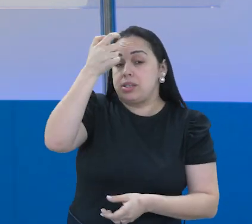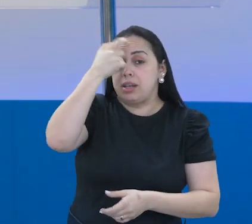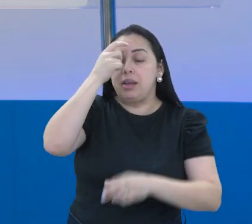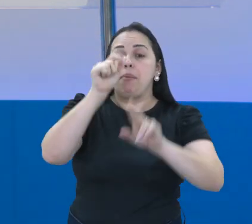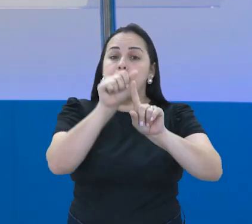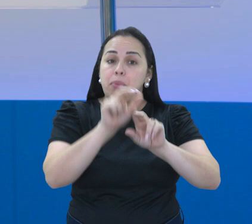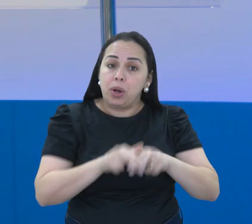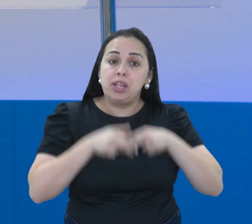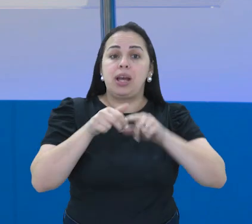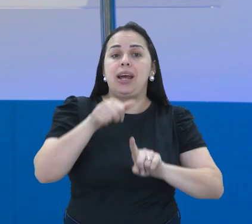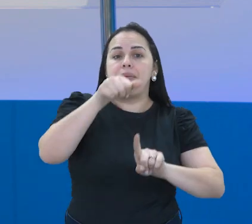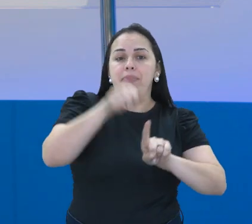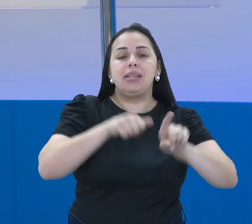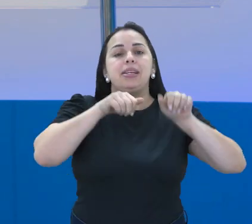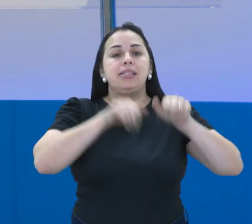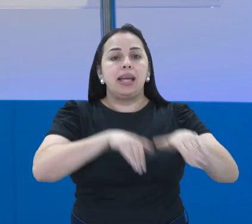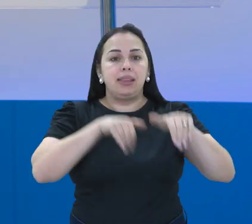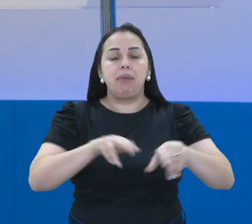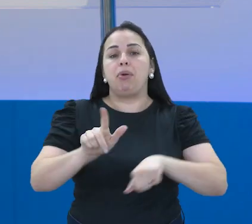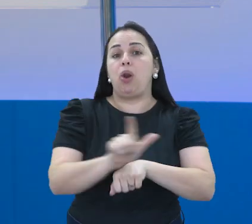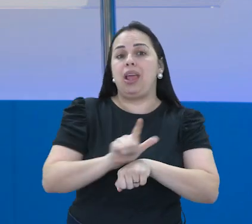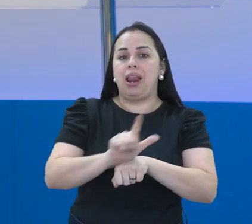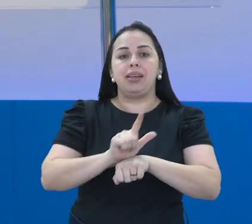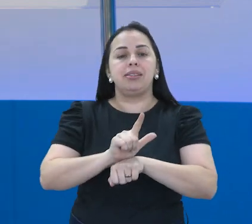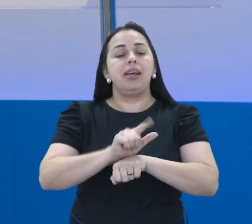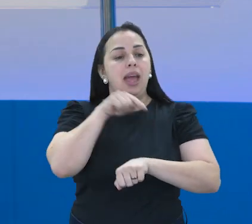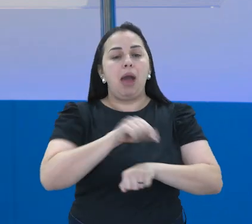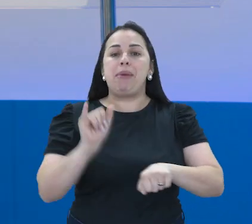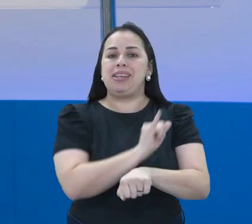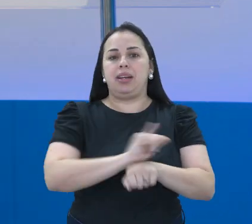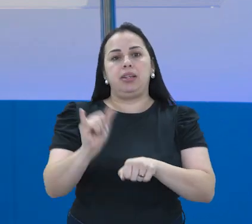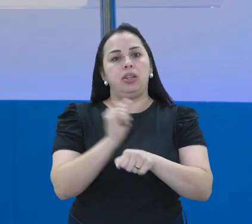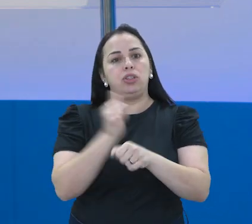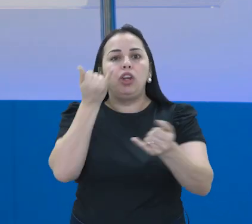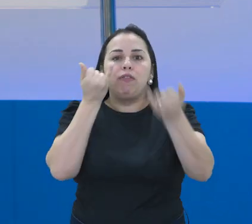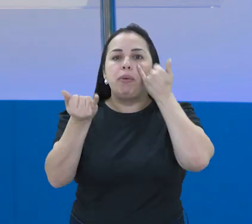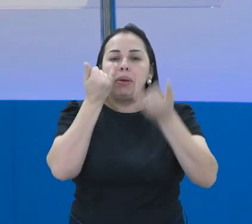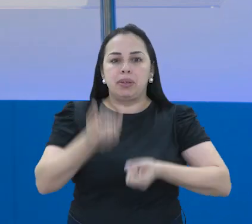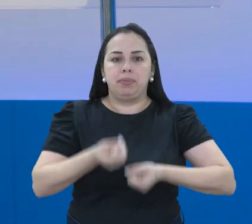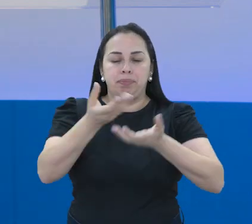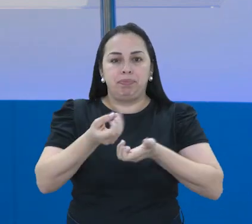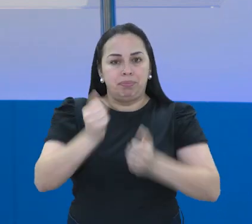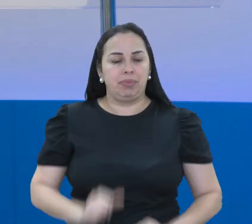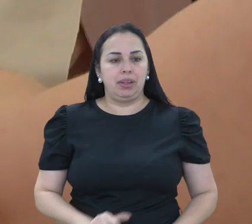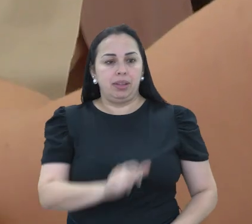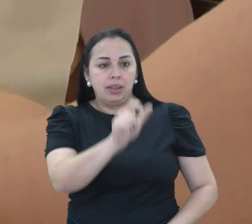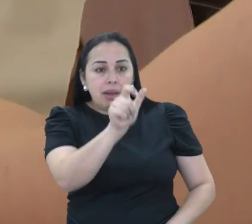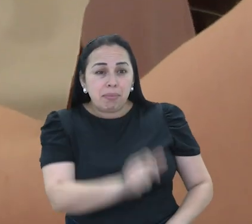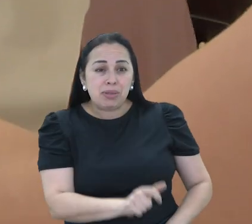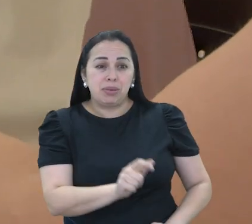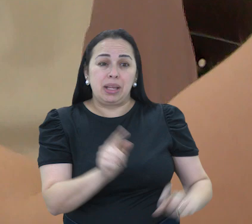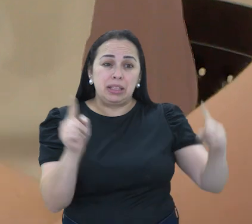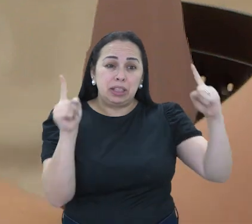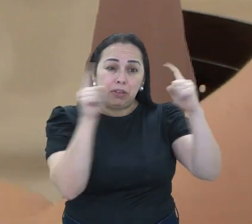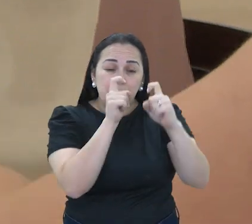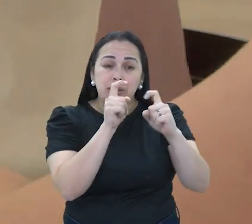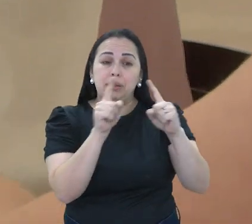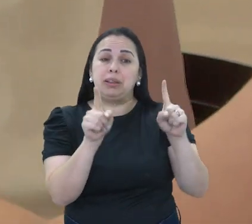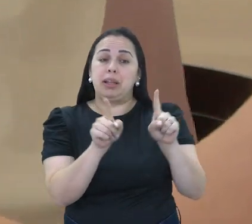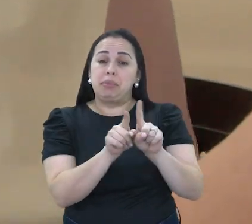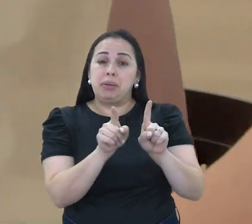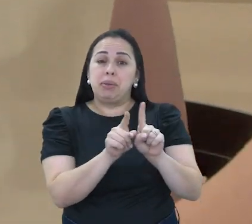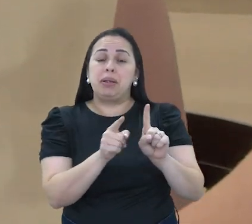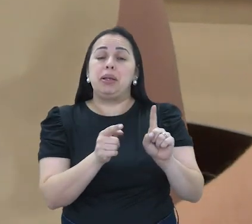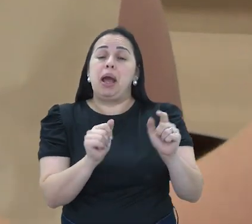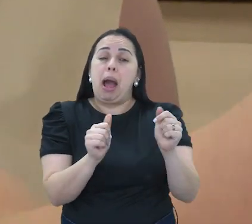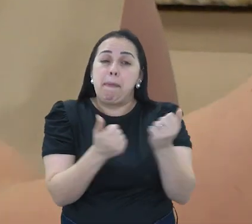conscientização. E a campanha Setembro Lilás é uma maneira de divulgar informações sobre esse tema. Acolher as dificuldades de